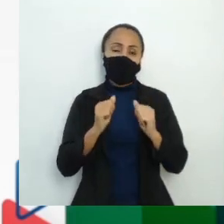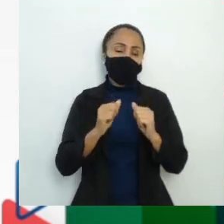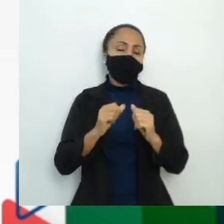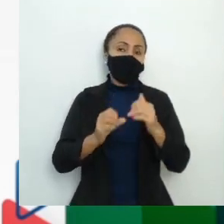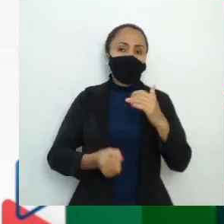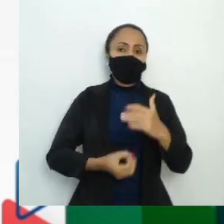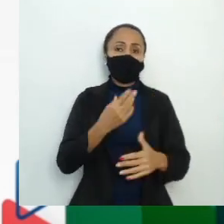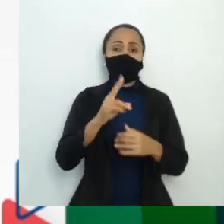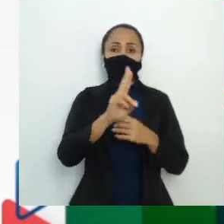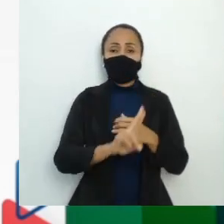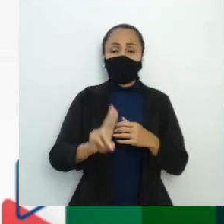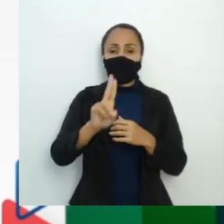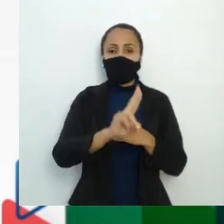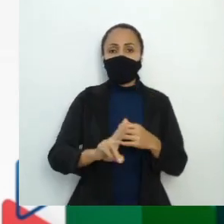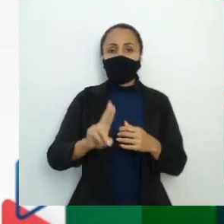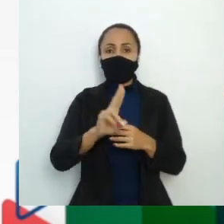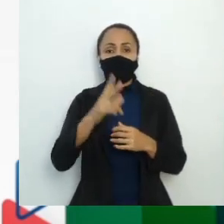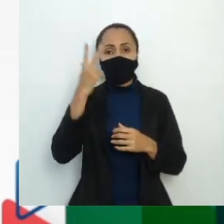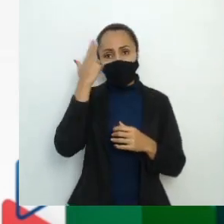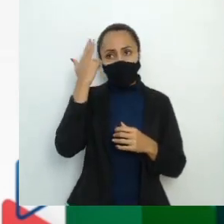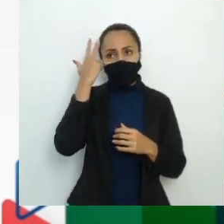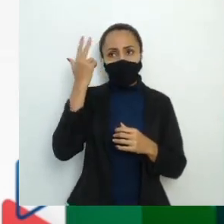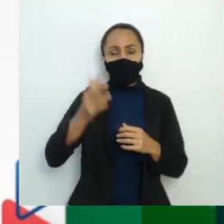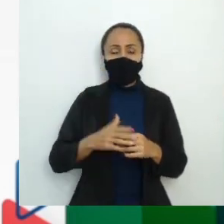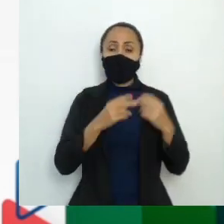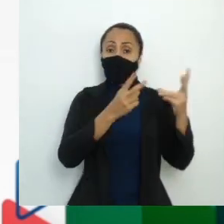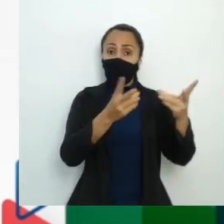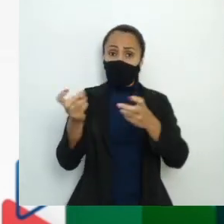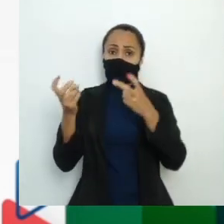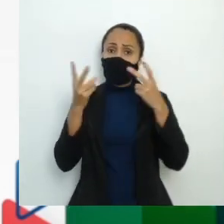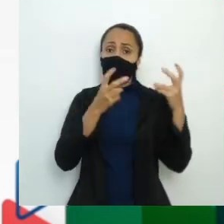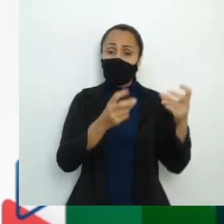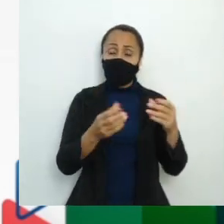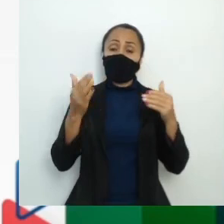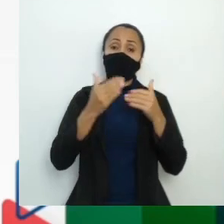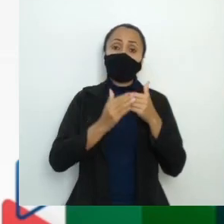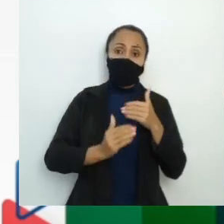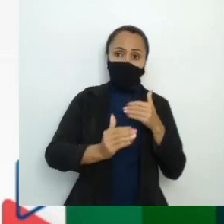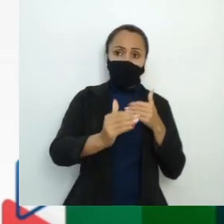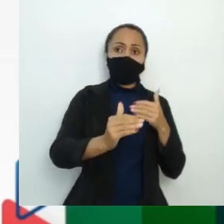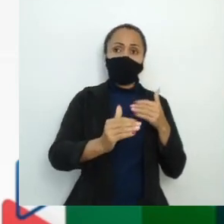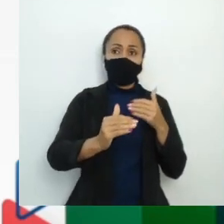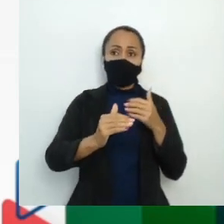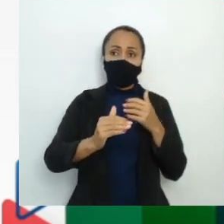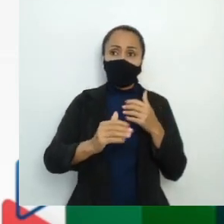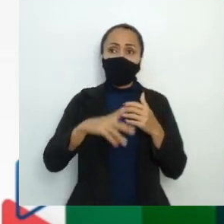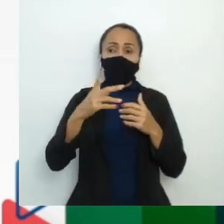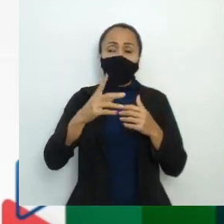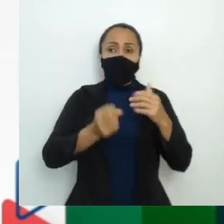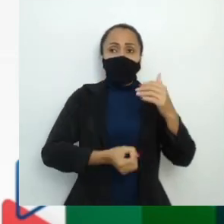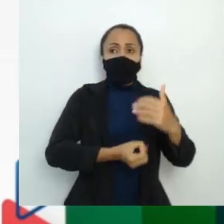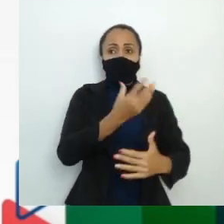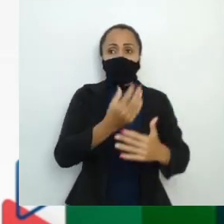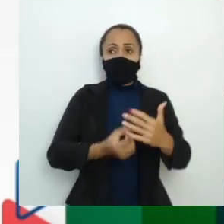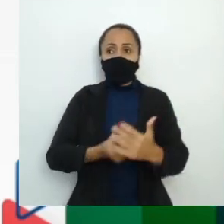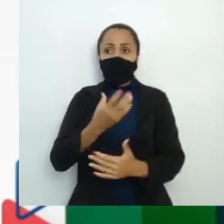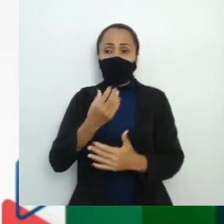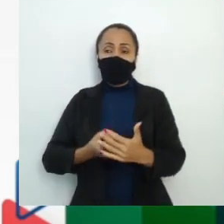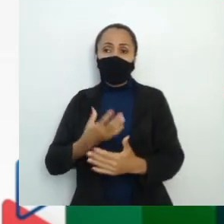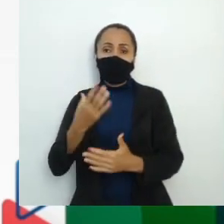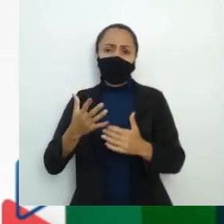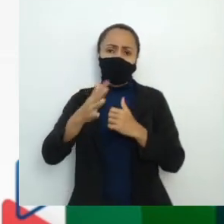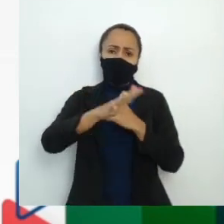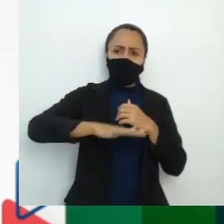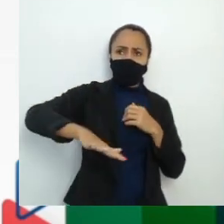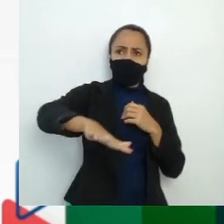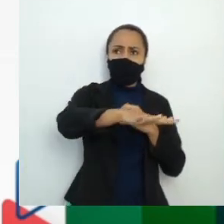na utilidade comum. Tá? Então, vai percebendo que a partir desse instante, vai se criando uma espécie de áurea, de ambiente em que